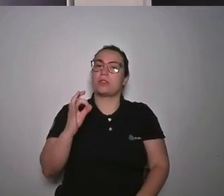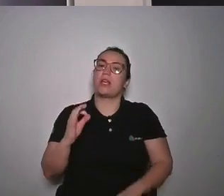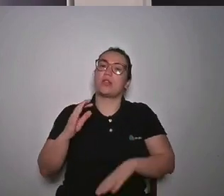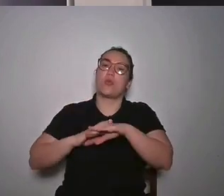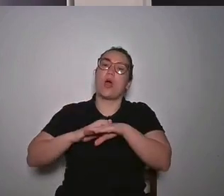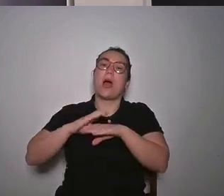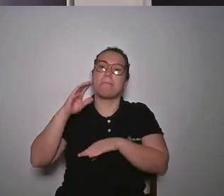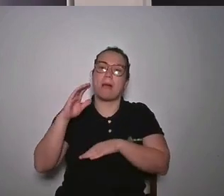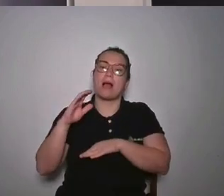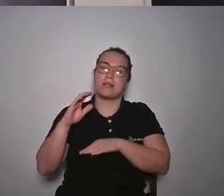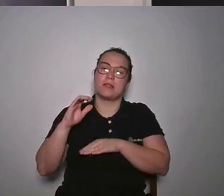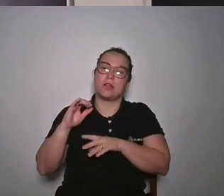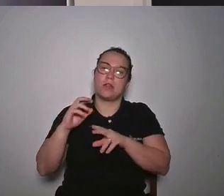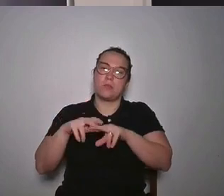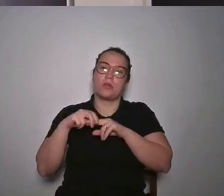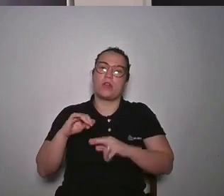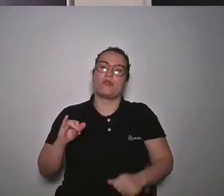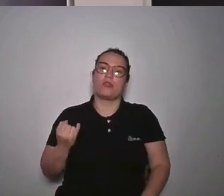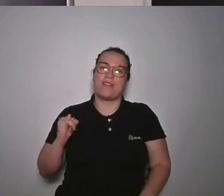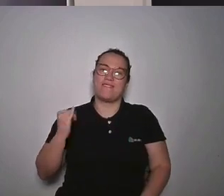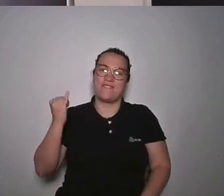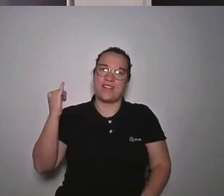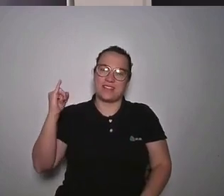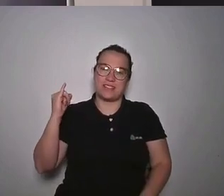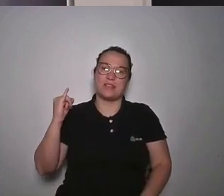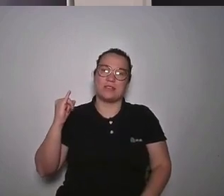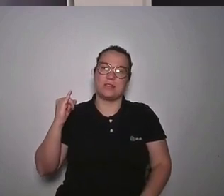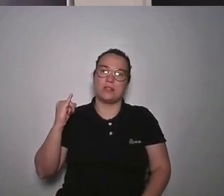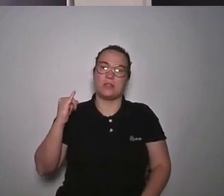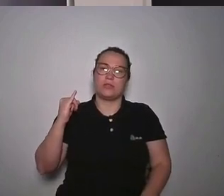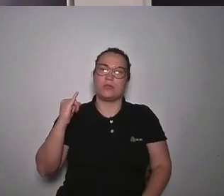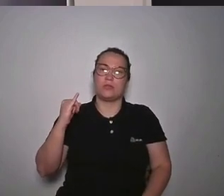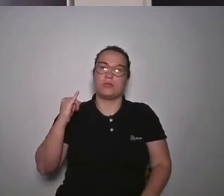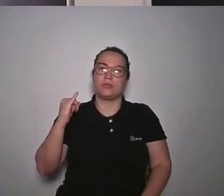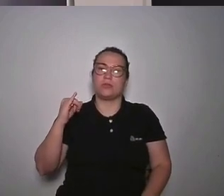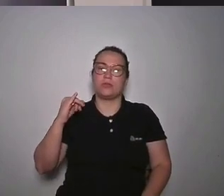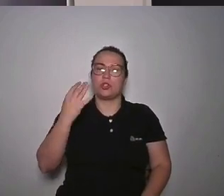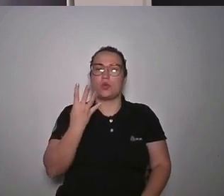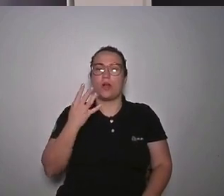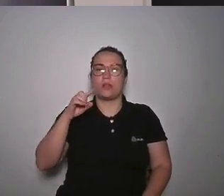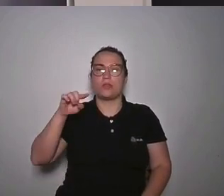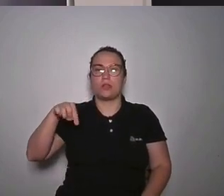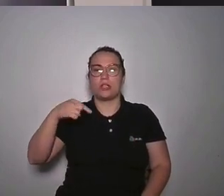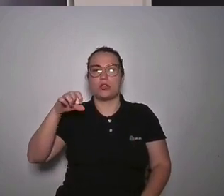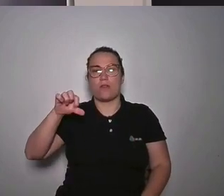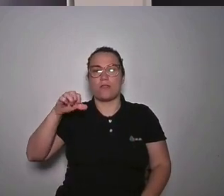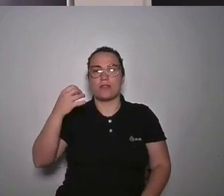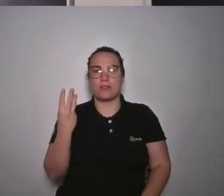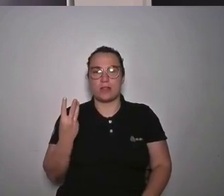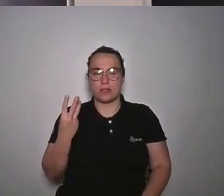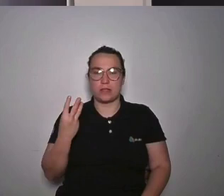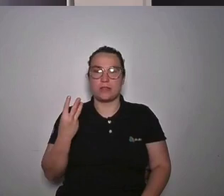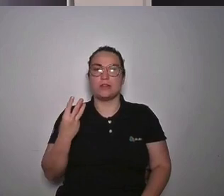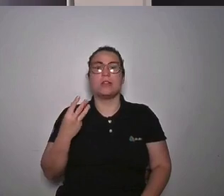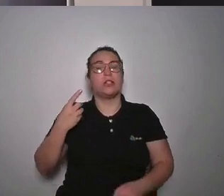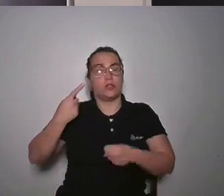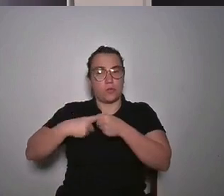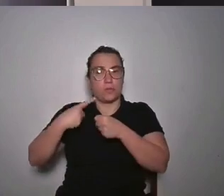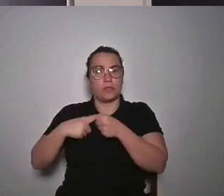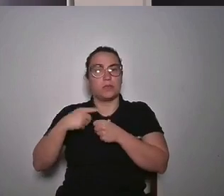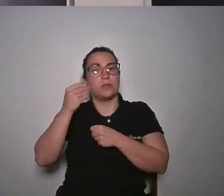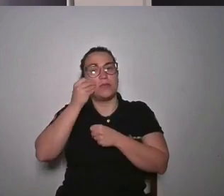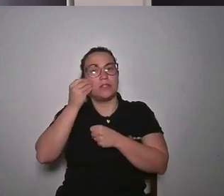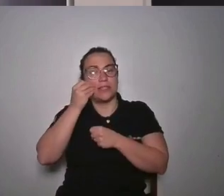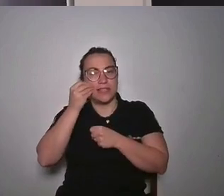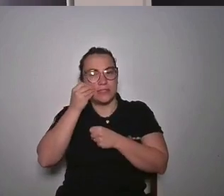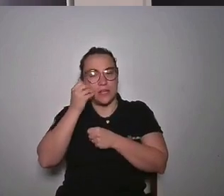às inflações que estão em torno de, do IPCA ali está em torno de 4,93, então 5% o município vai tentar arrecadar no